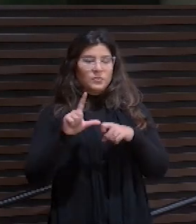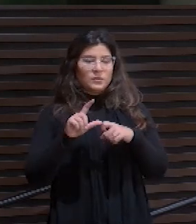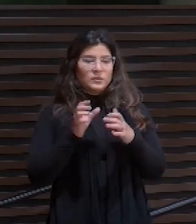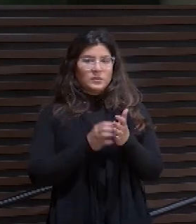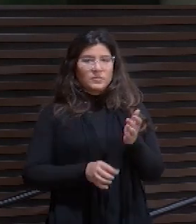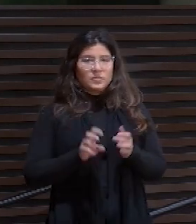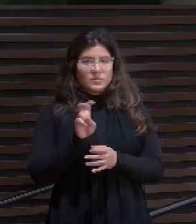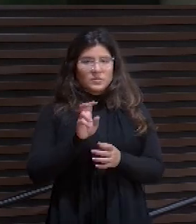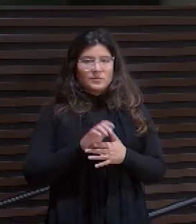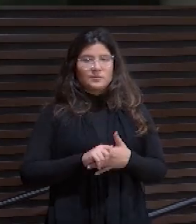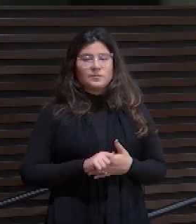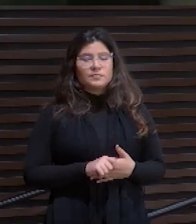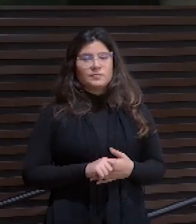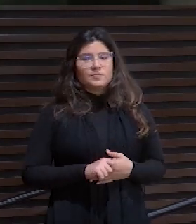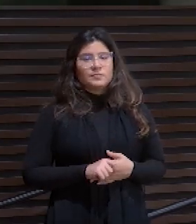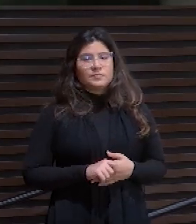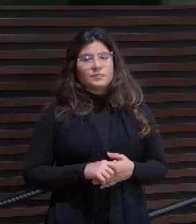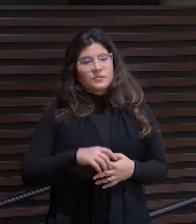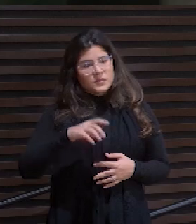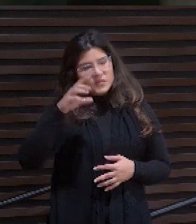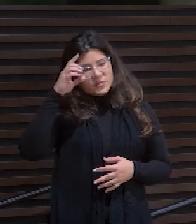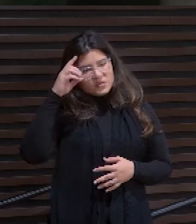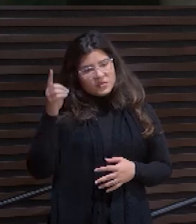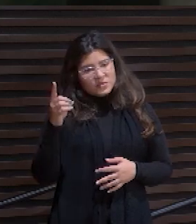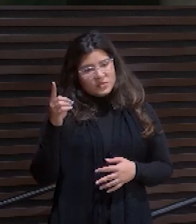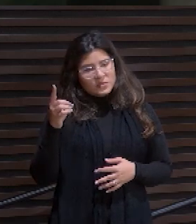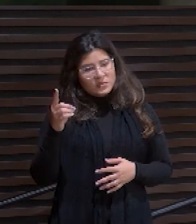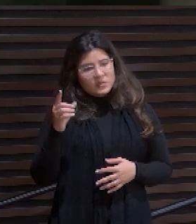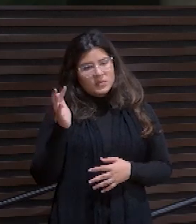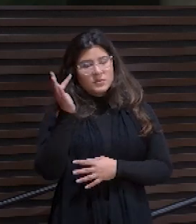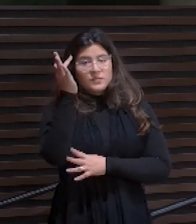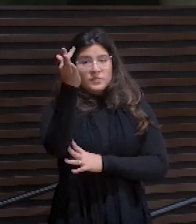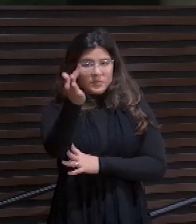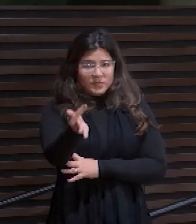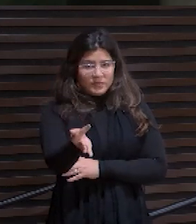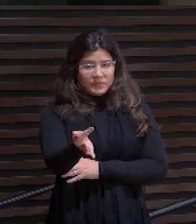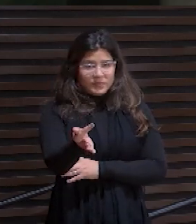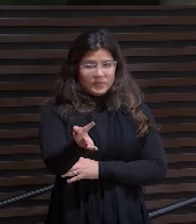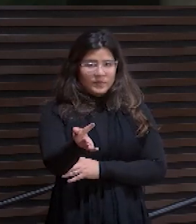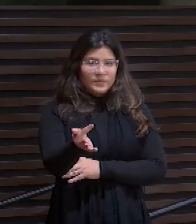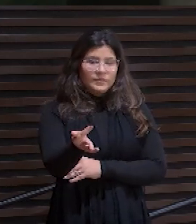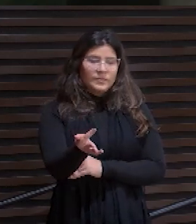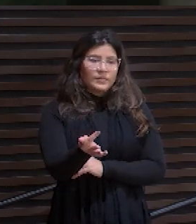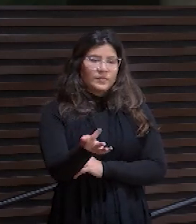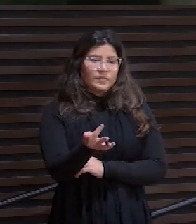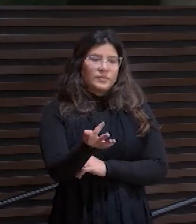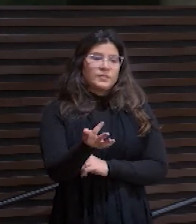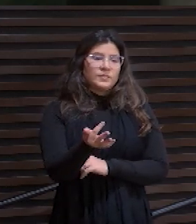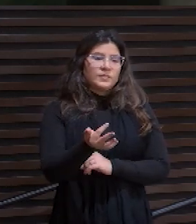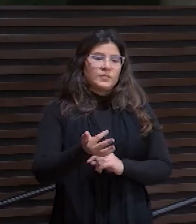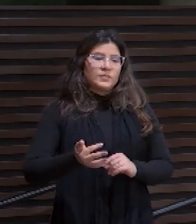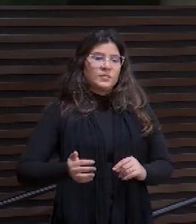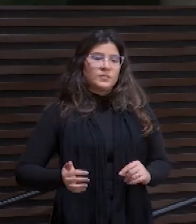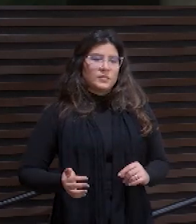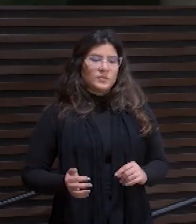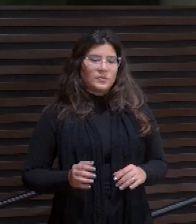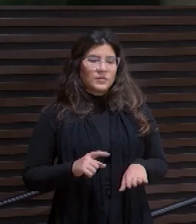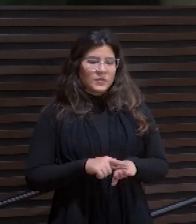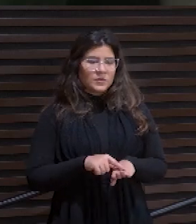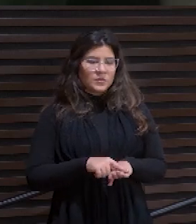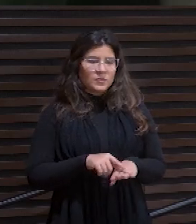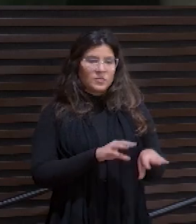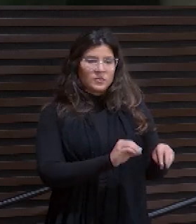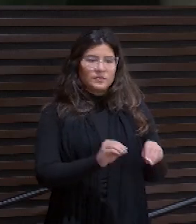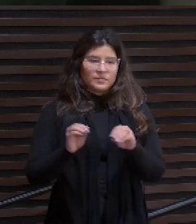Vamos ler juntos? Dias virão, contudo, em que lhes será tirado o noivo.